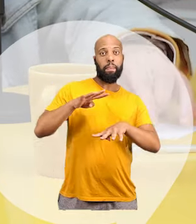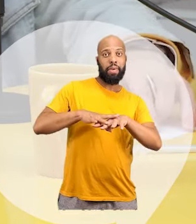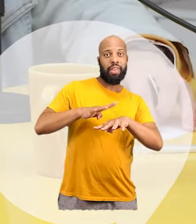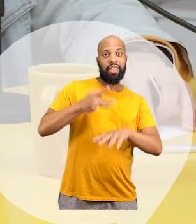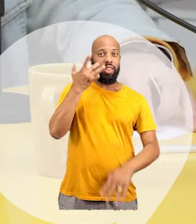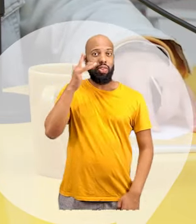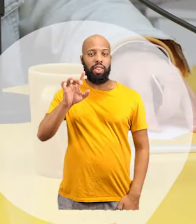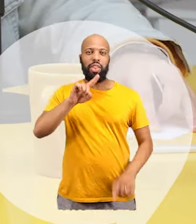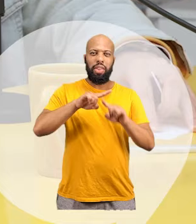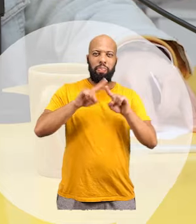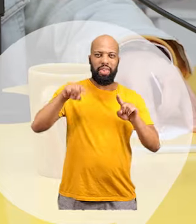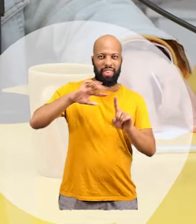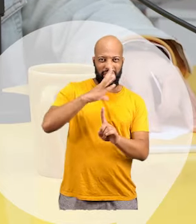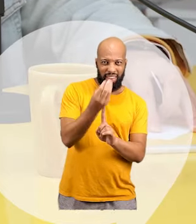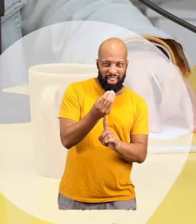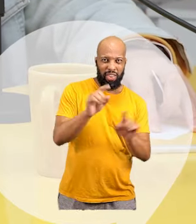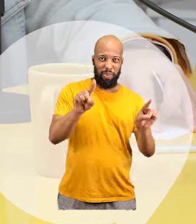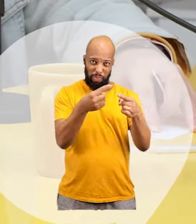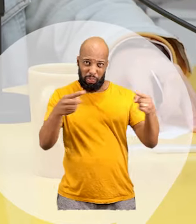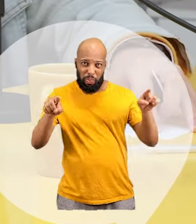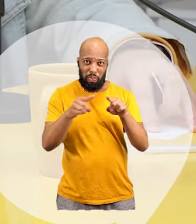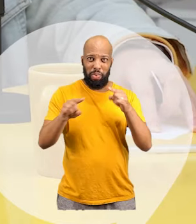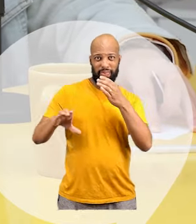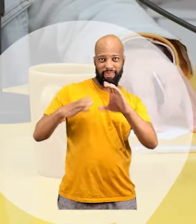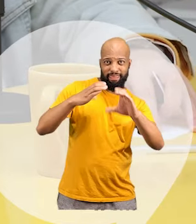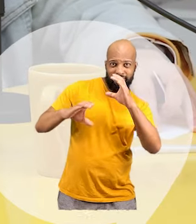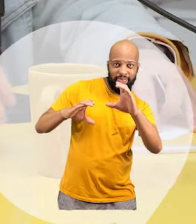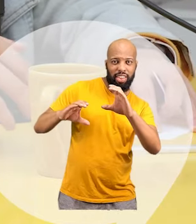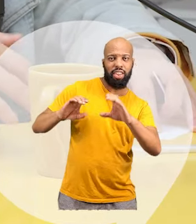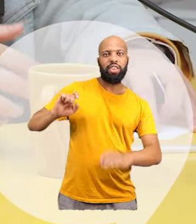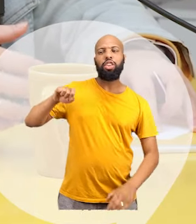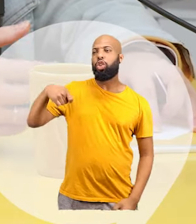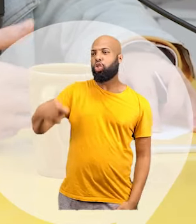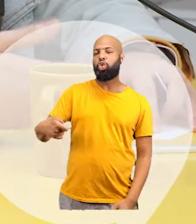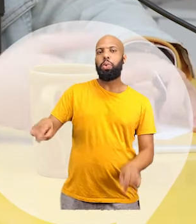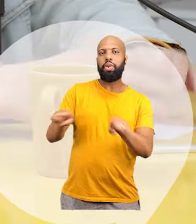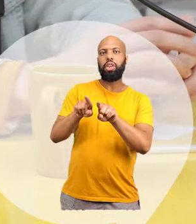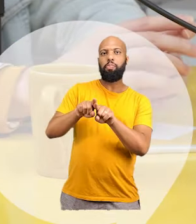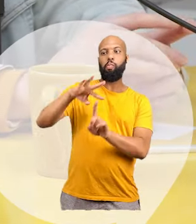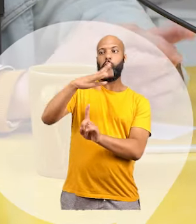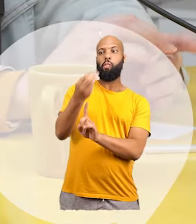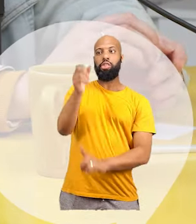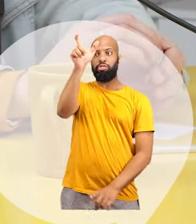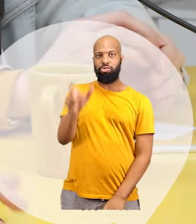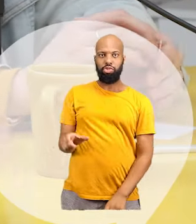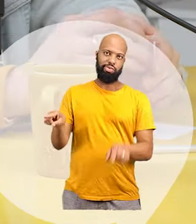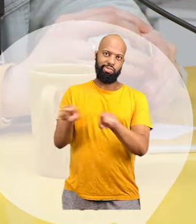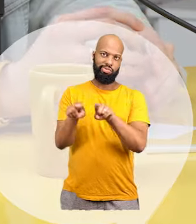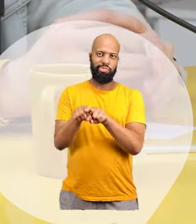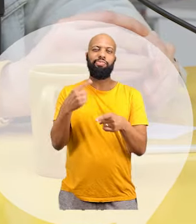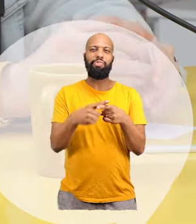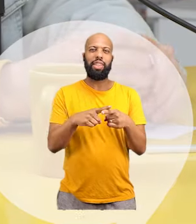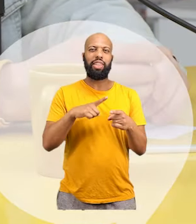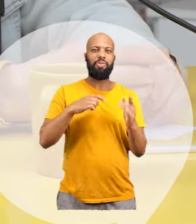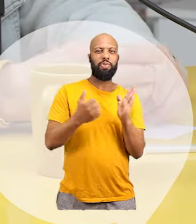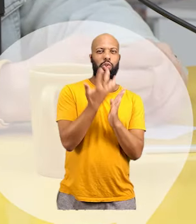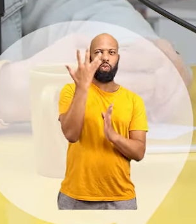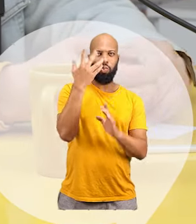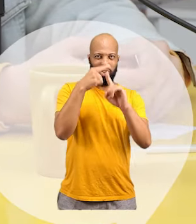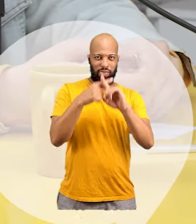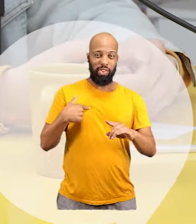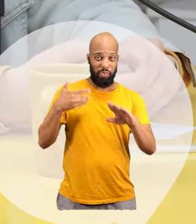não Mas o que a gente tá falando de arte que a gente tá falando de música de canto de ser artista também né às vezes algumas vezes eu